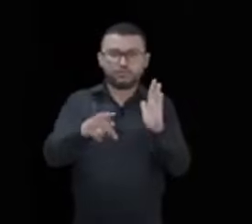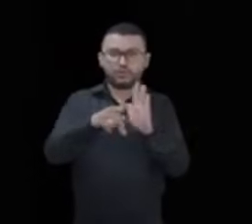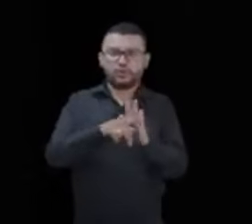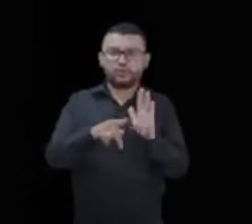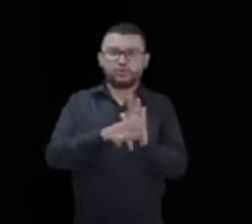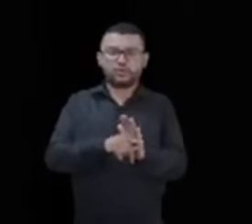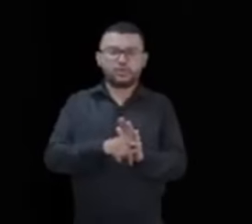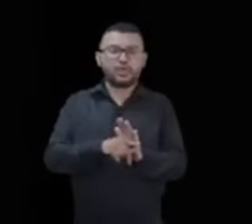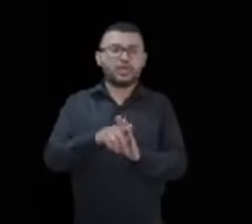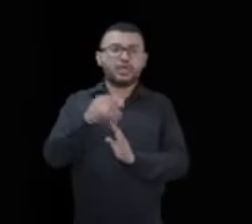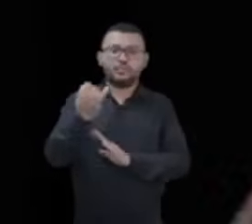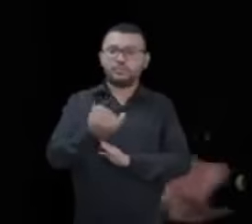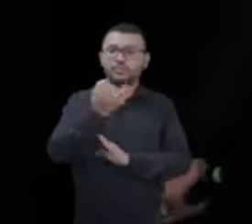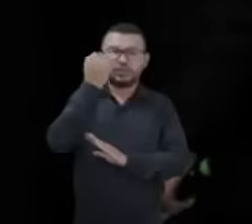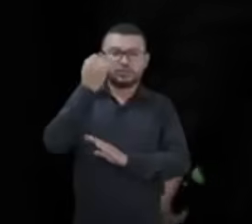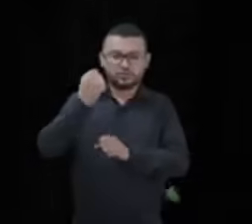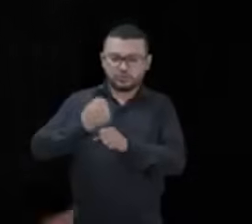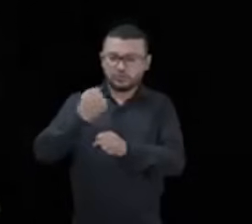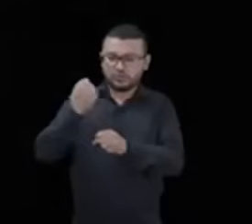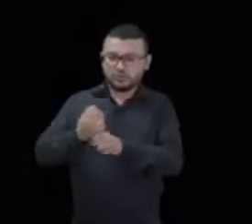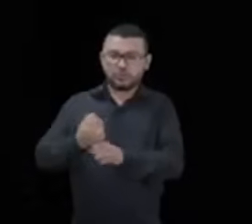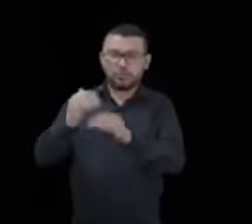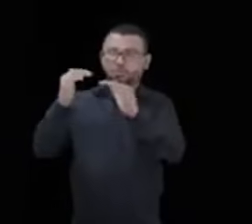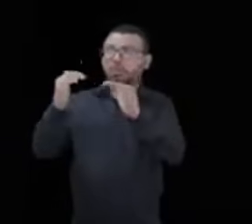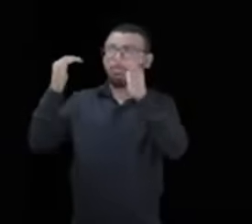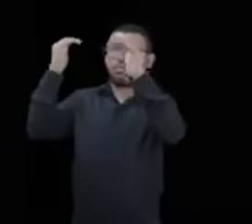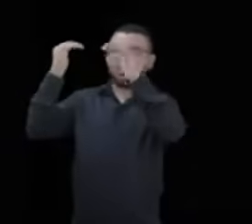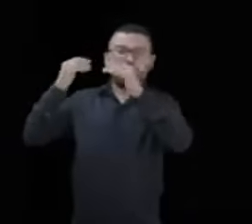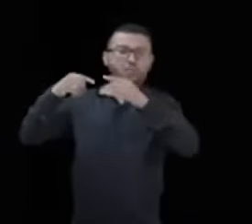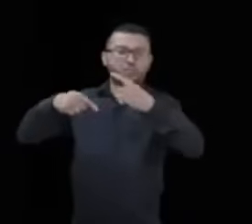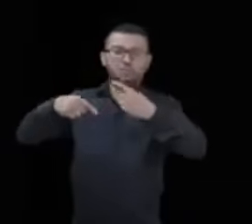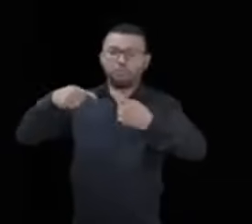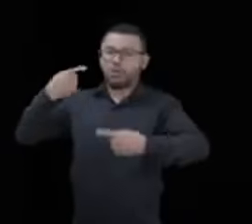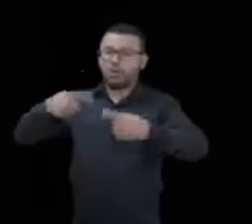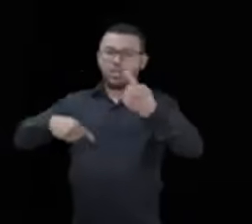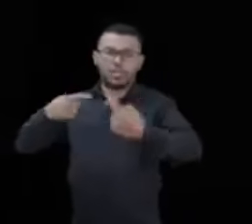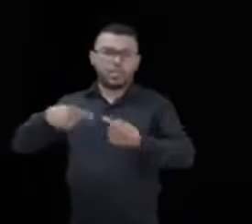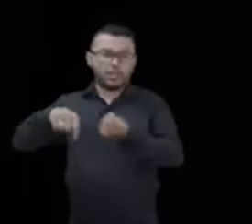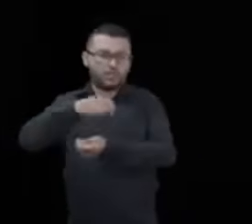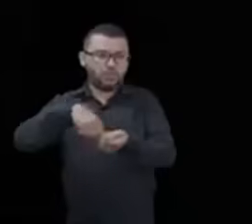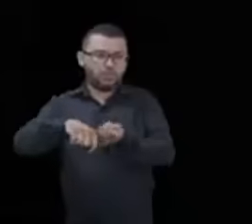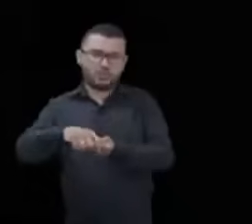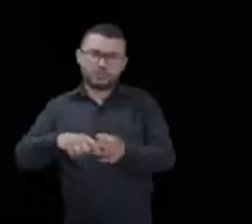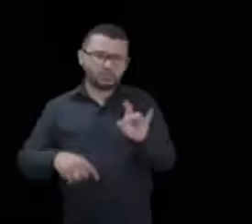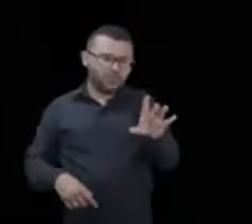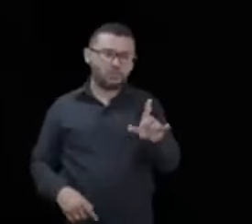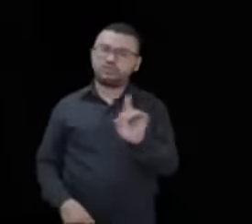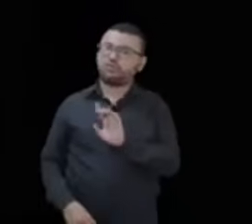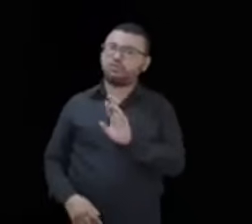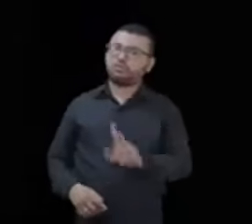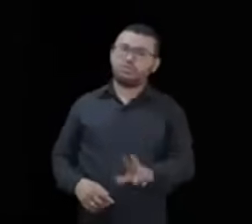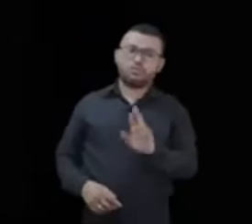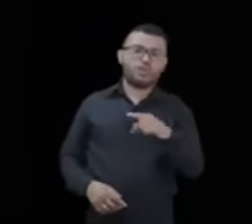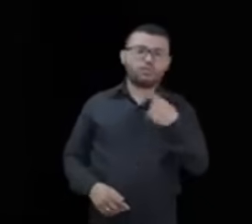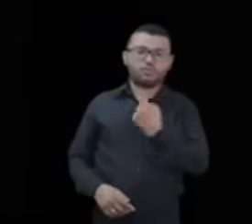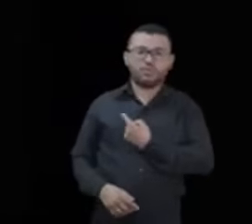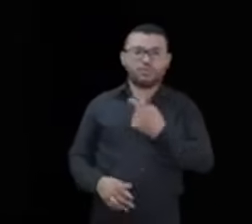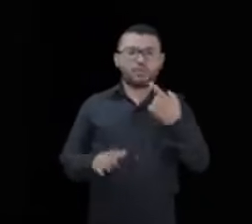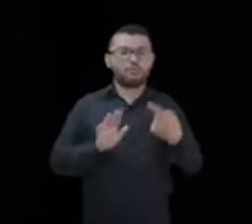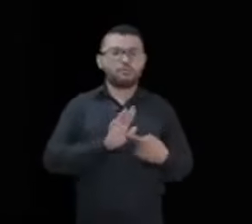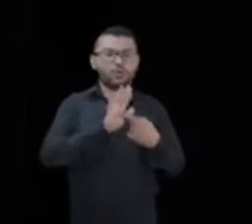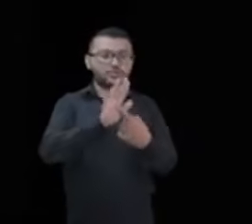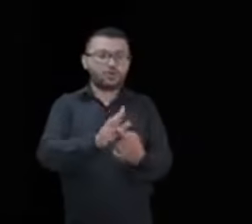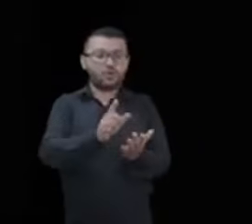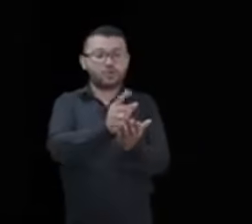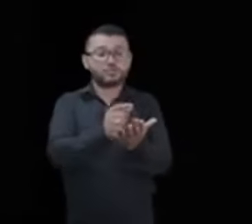uma peça de construção da elite política, da elite econômica. O orçamento tem que